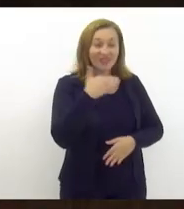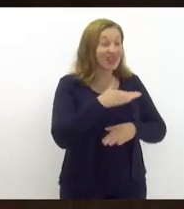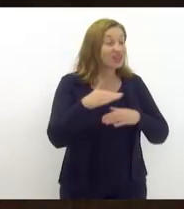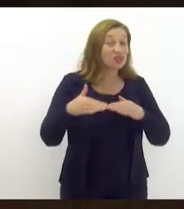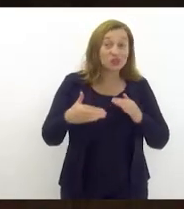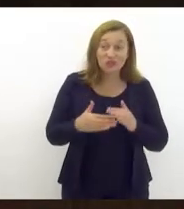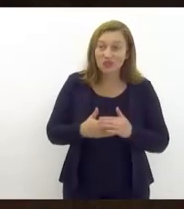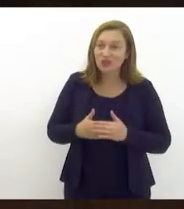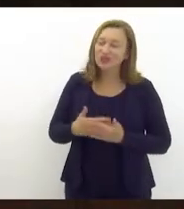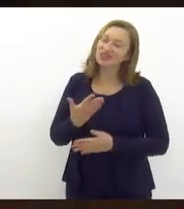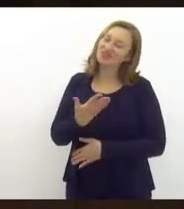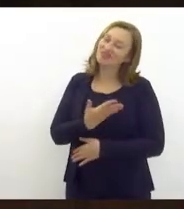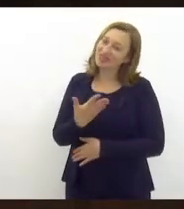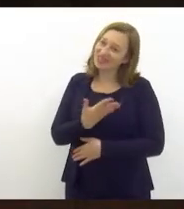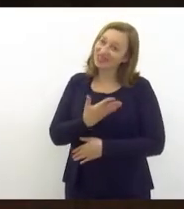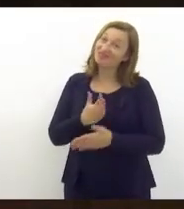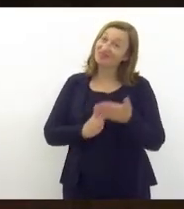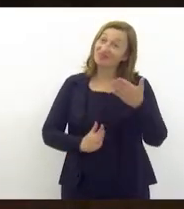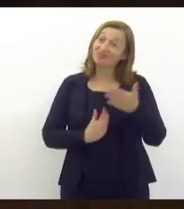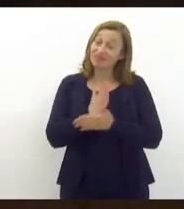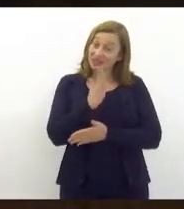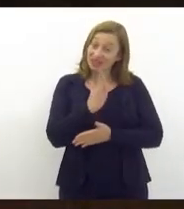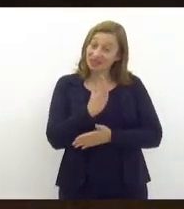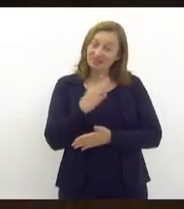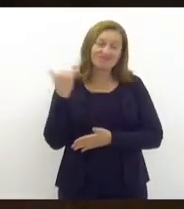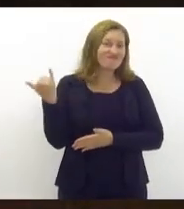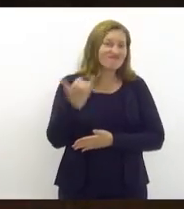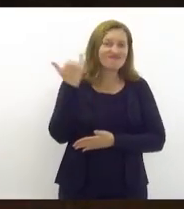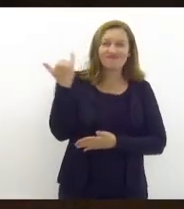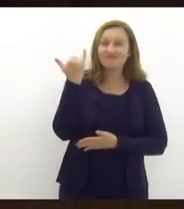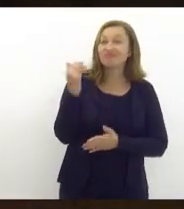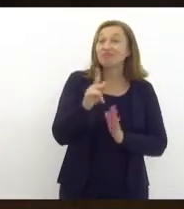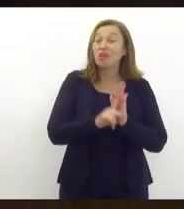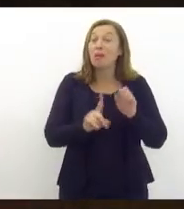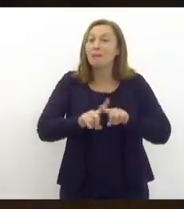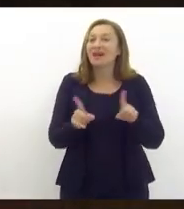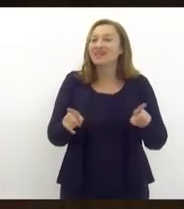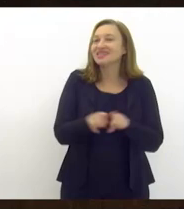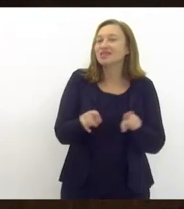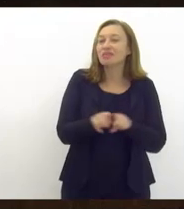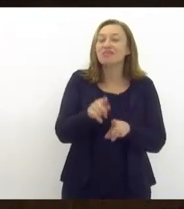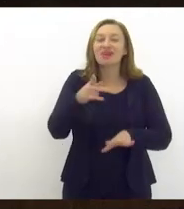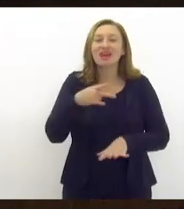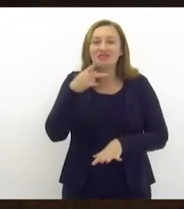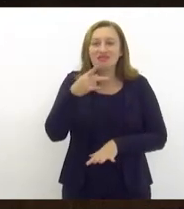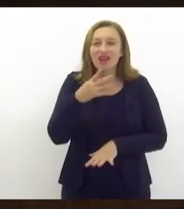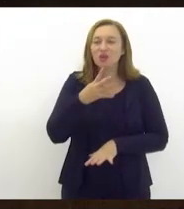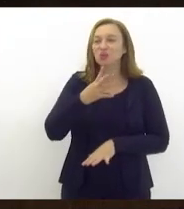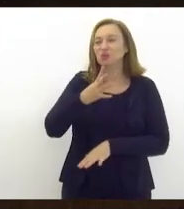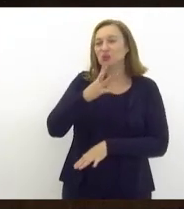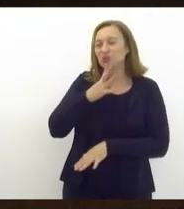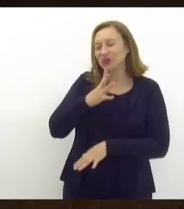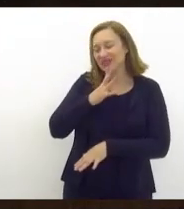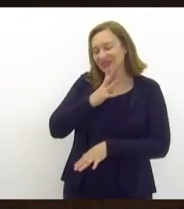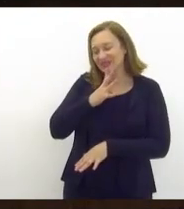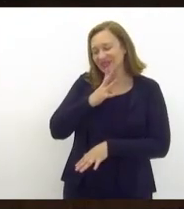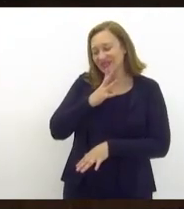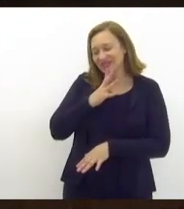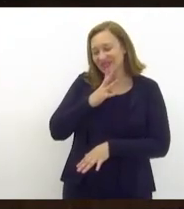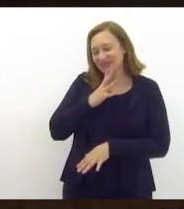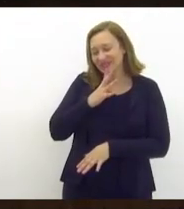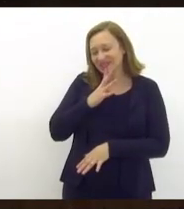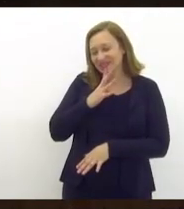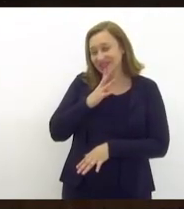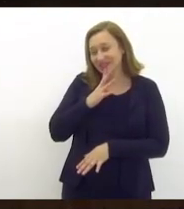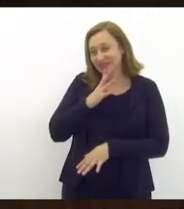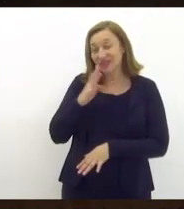os nossos pares pela aprovação desse importante projeto, mas também pelas palavras de reconhecimento da magnitude